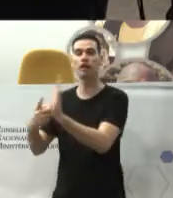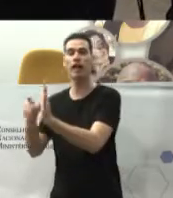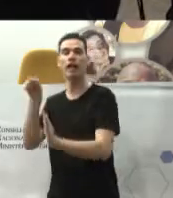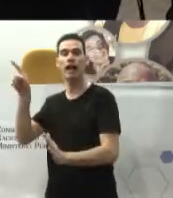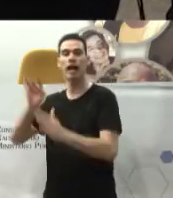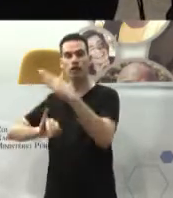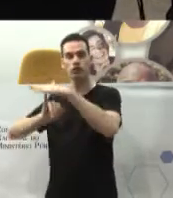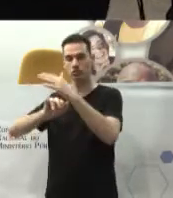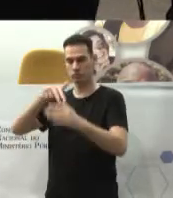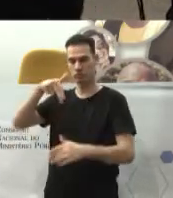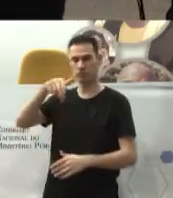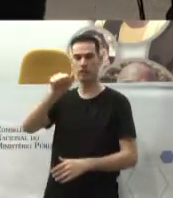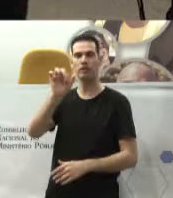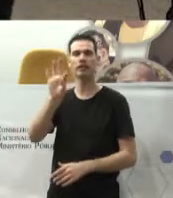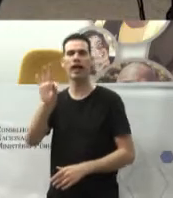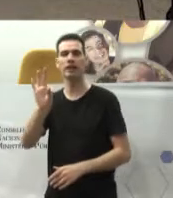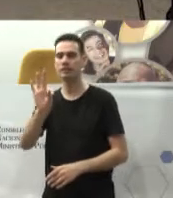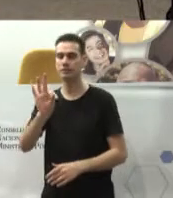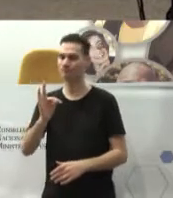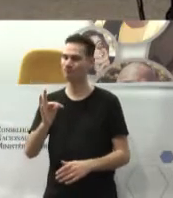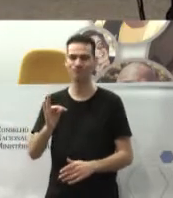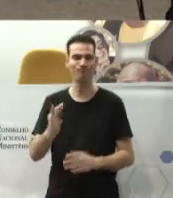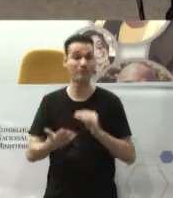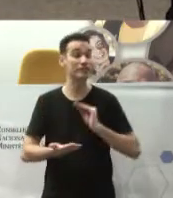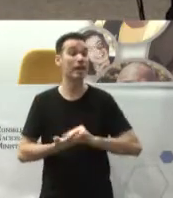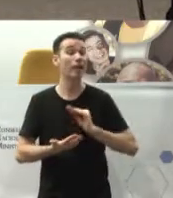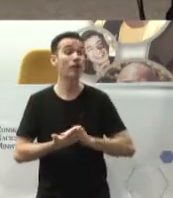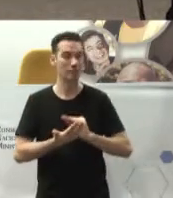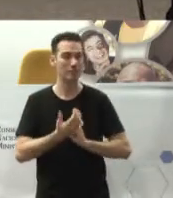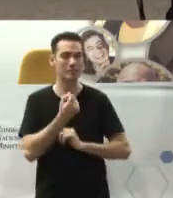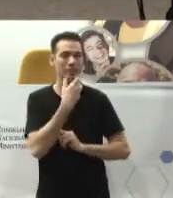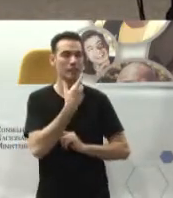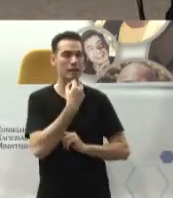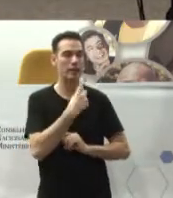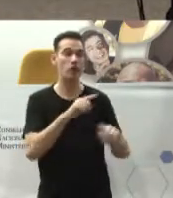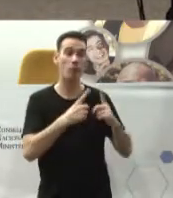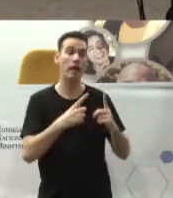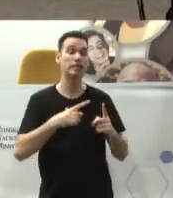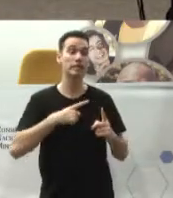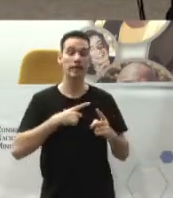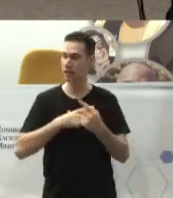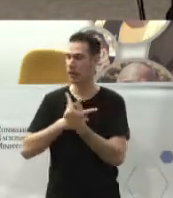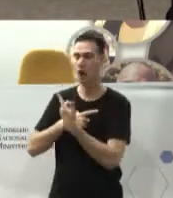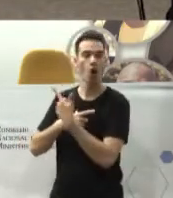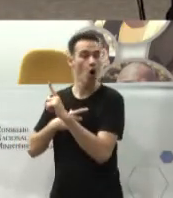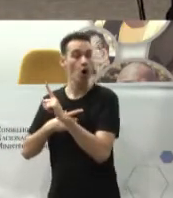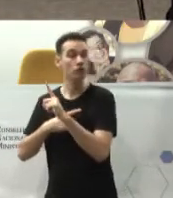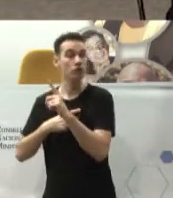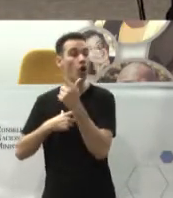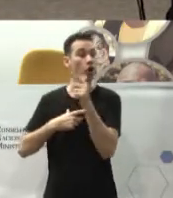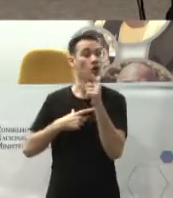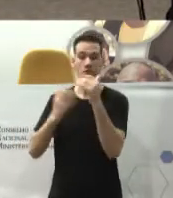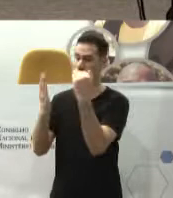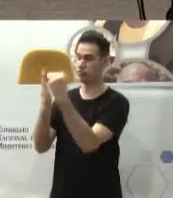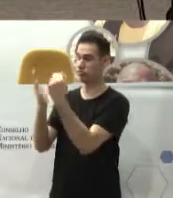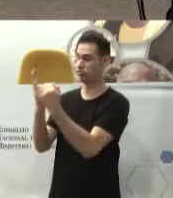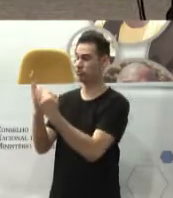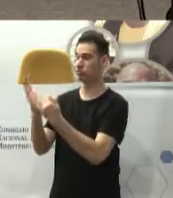indica, olha, a gente não tem esse medicamento no sistema, mas nós temos e dá uma relação. E pede